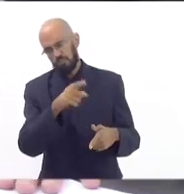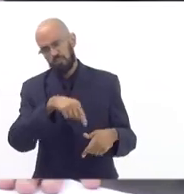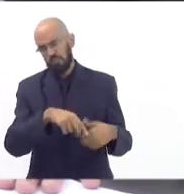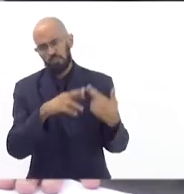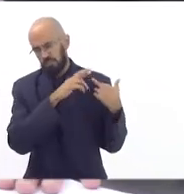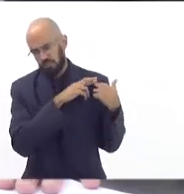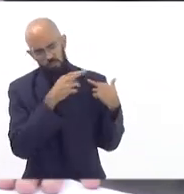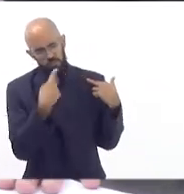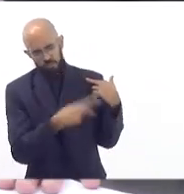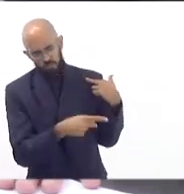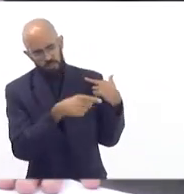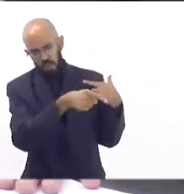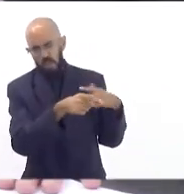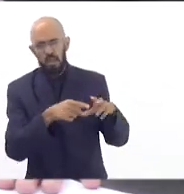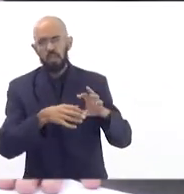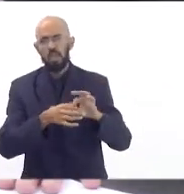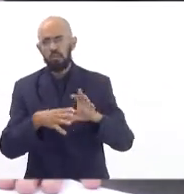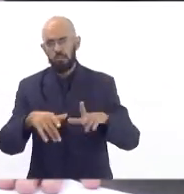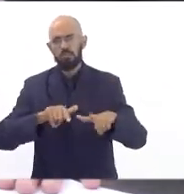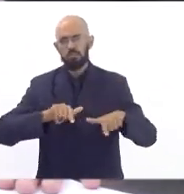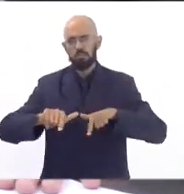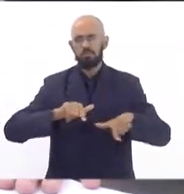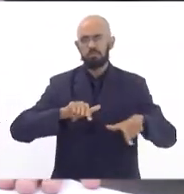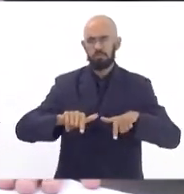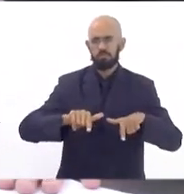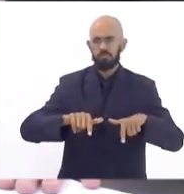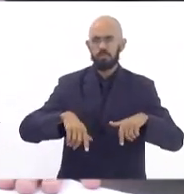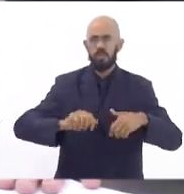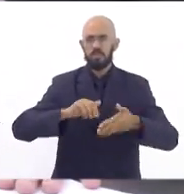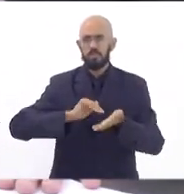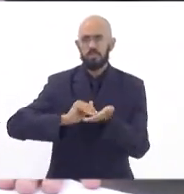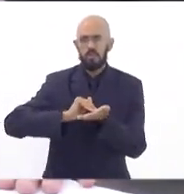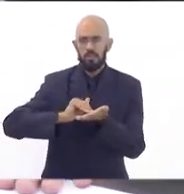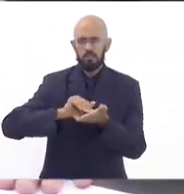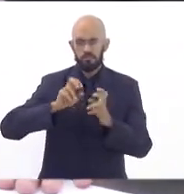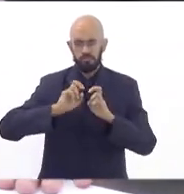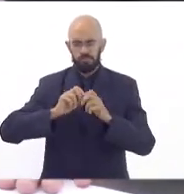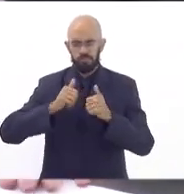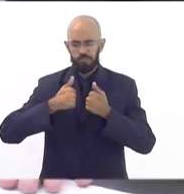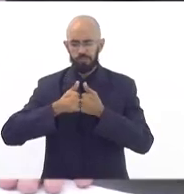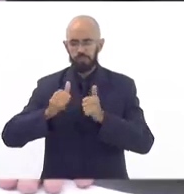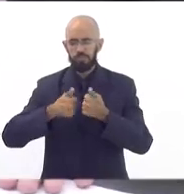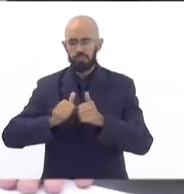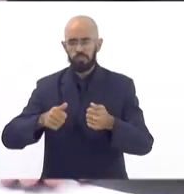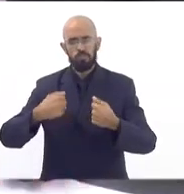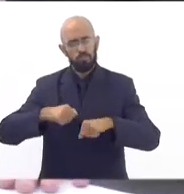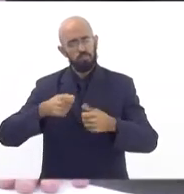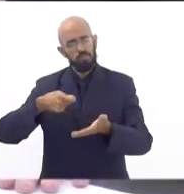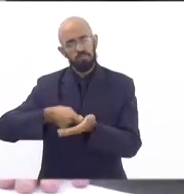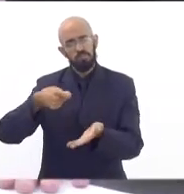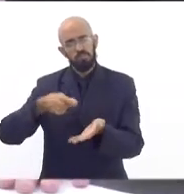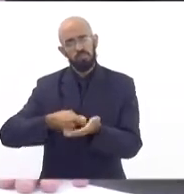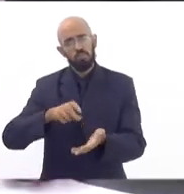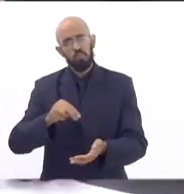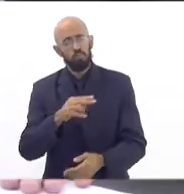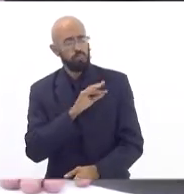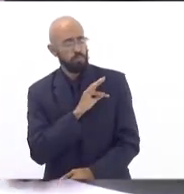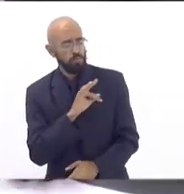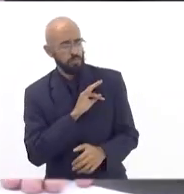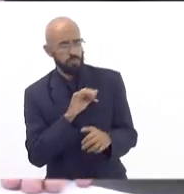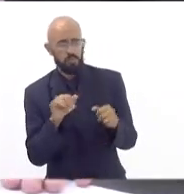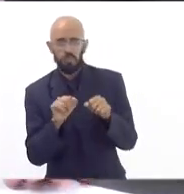super vi ela que venha a concessão e aí você tem transporte exige que isso aconteça porque senão a polícia civil Polícia Militar vai enxugar gelo